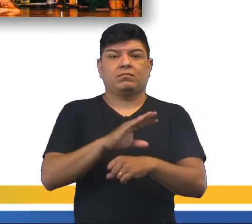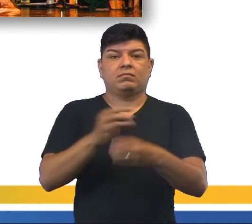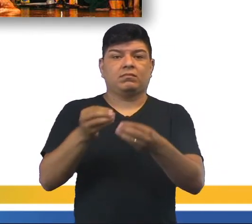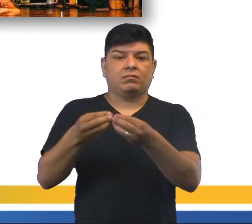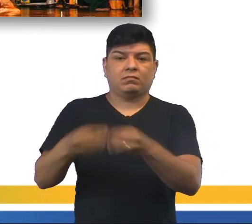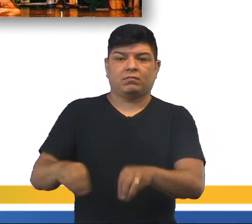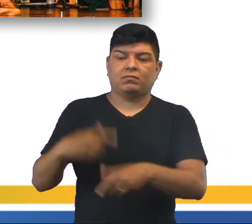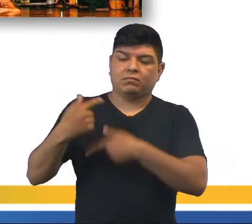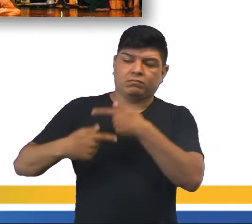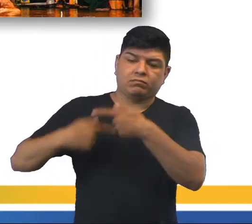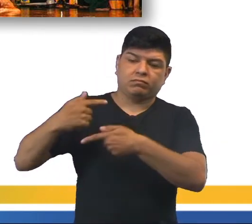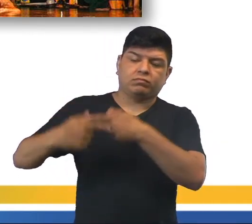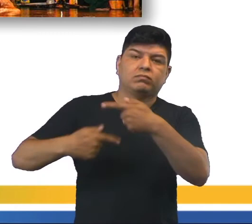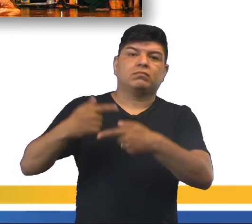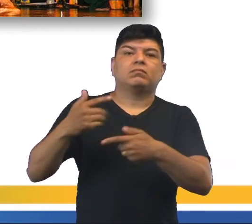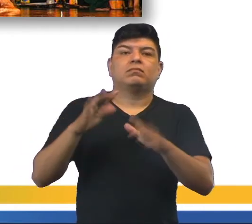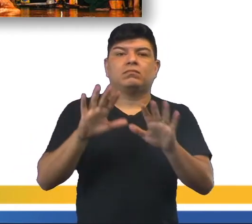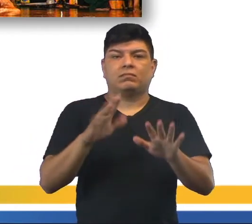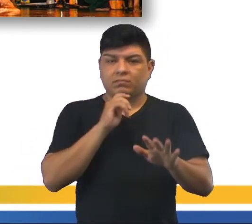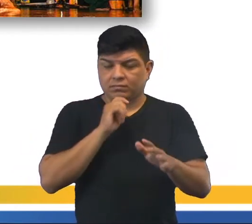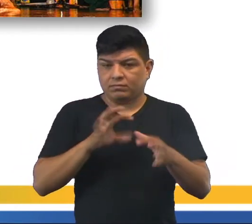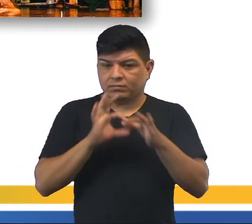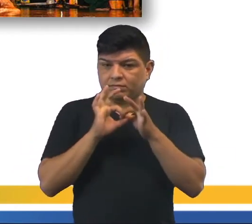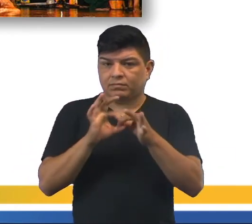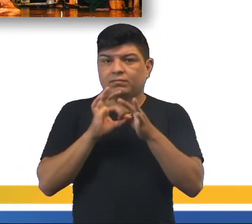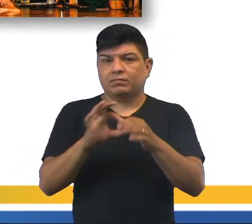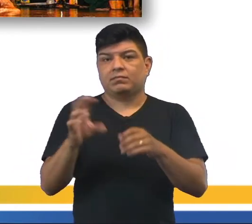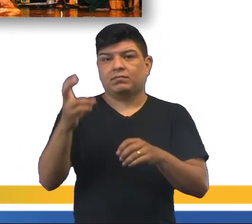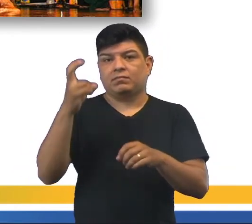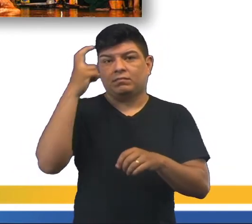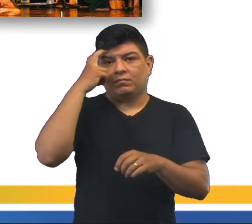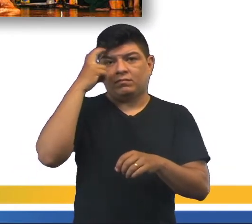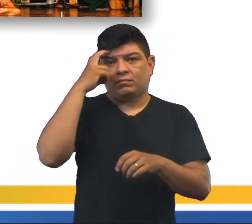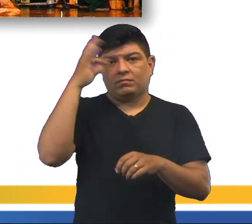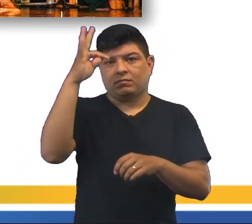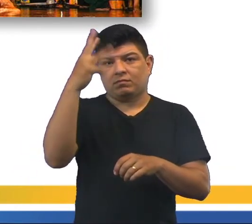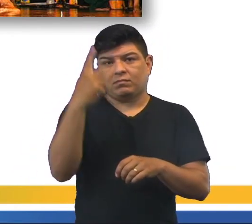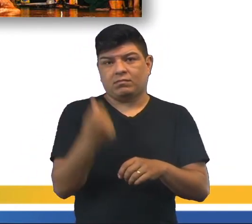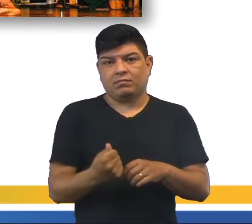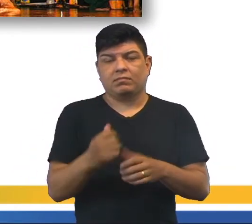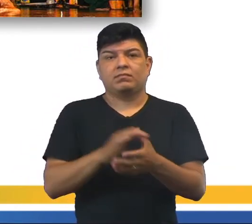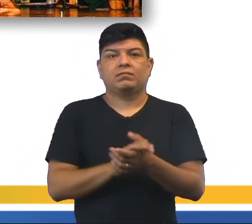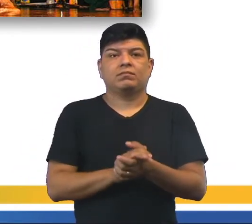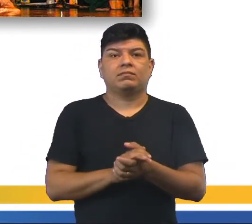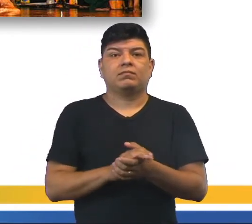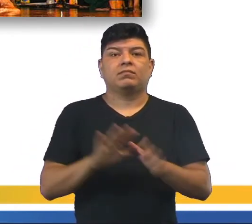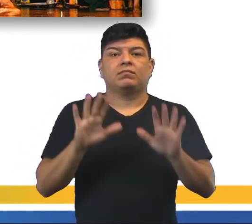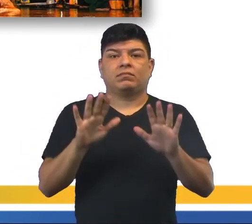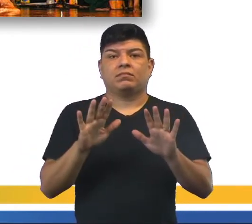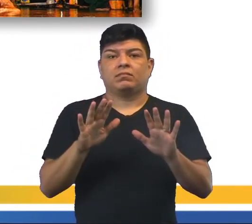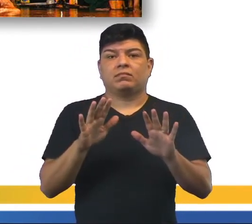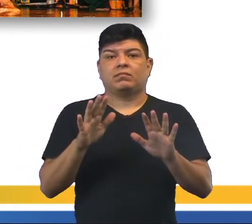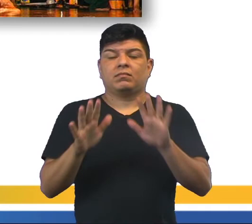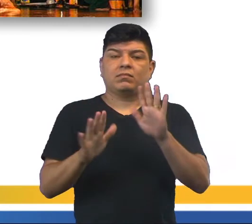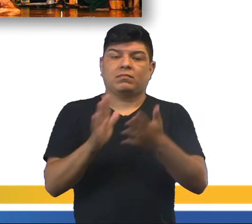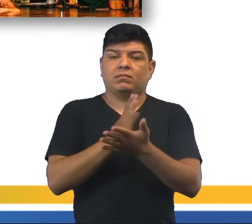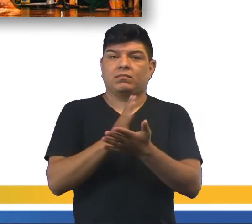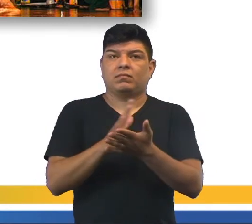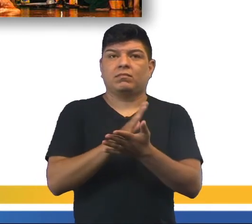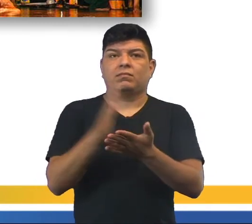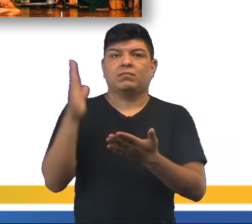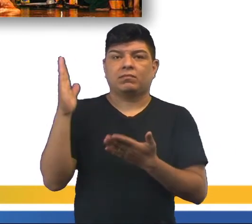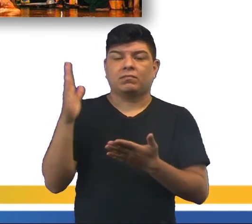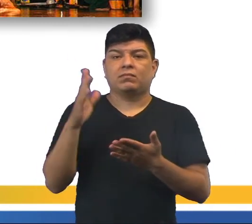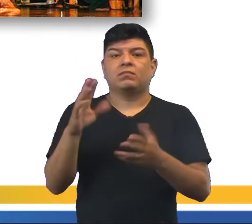passagem dos anos, ainda mantém a ligação com a cultura de matriz africana. E segundo Zezinho do Popó, o maculelê